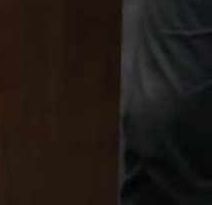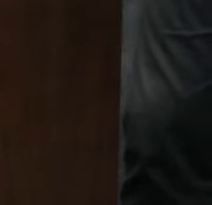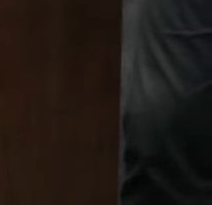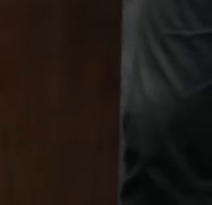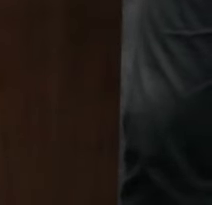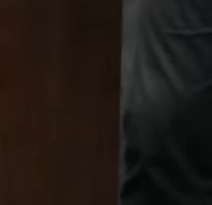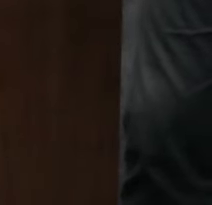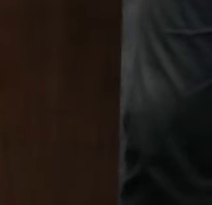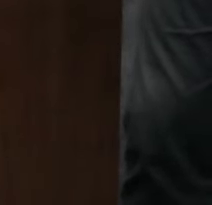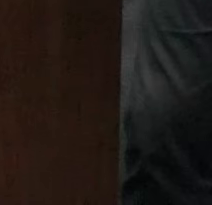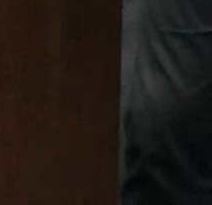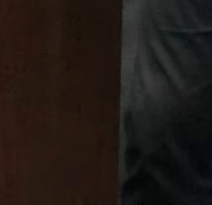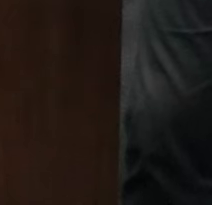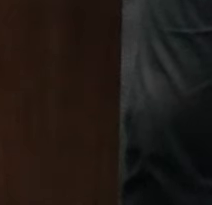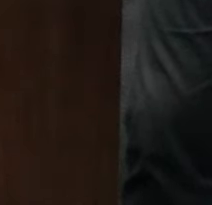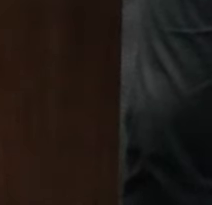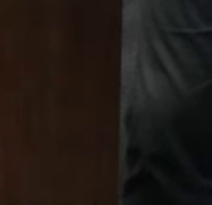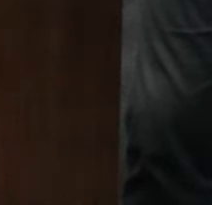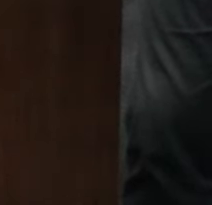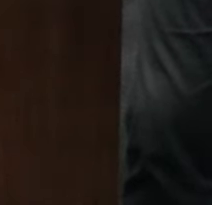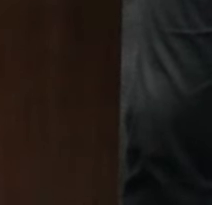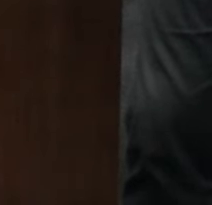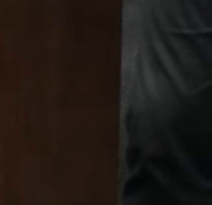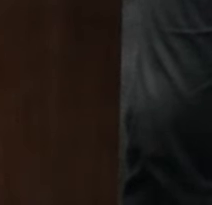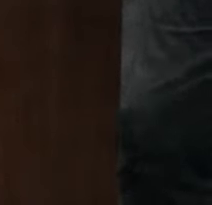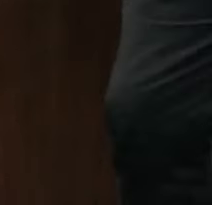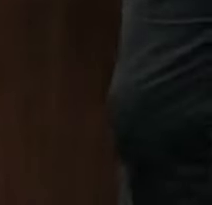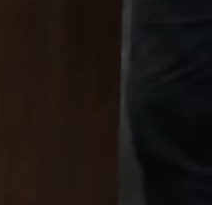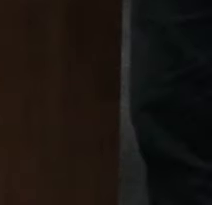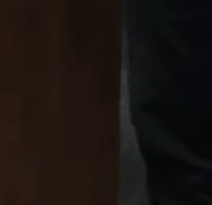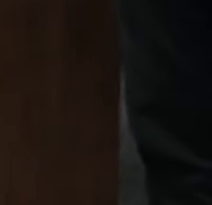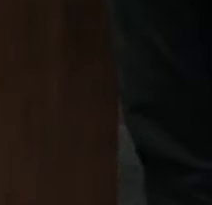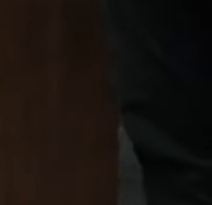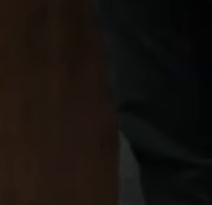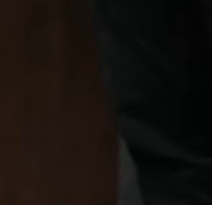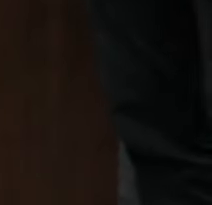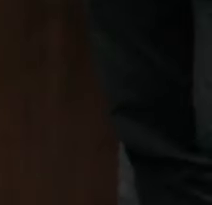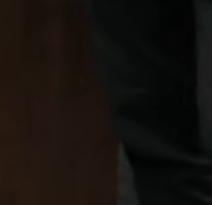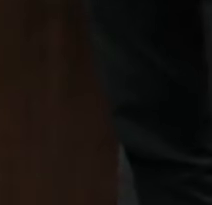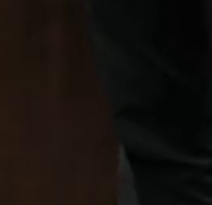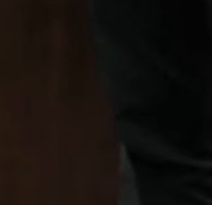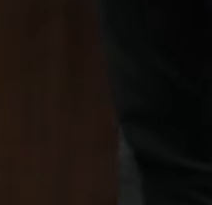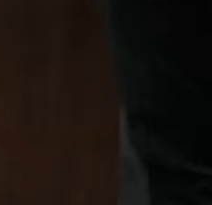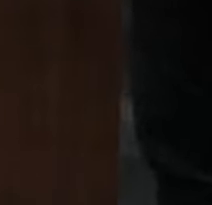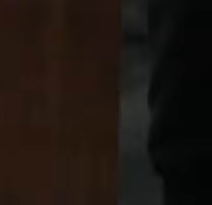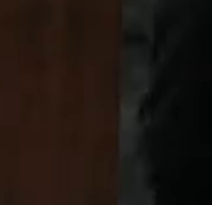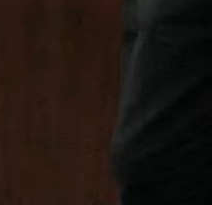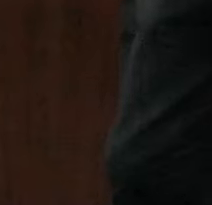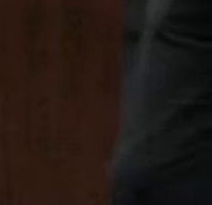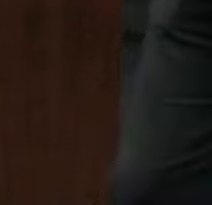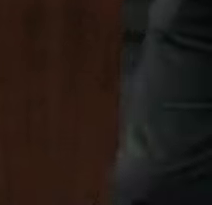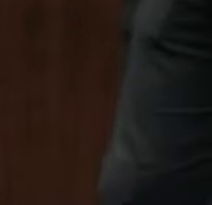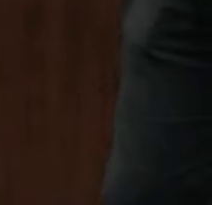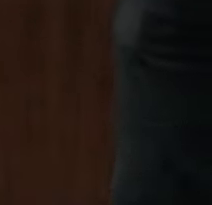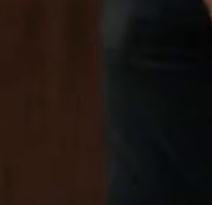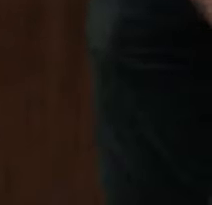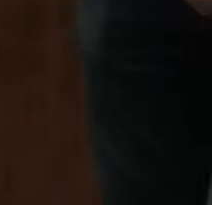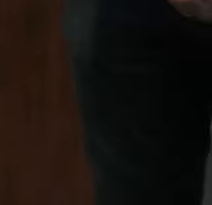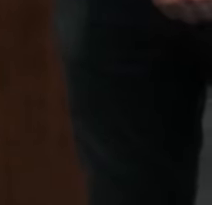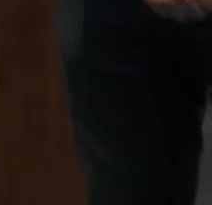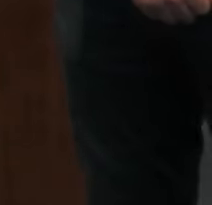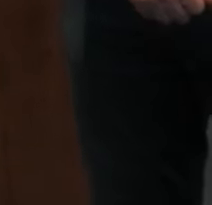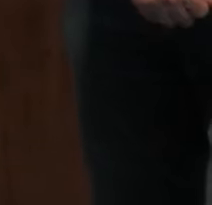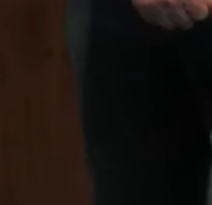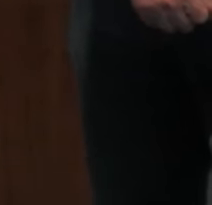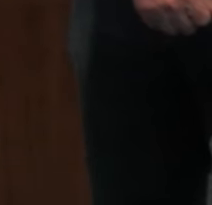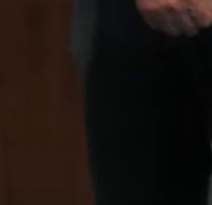um planejamento estratégico e quer fomentar o desenvolvimento industrial, eu não entendo por que retirar a